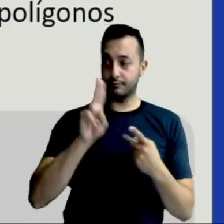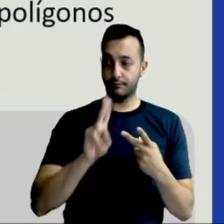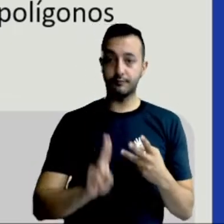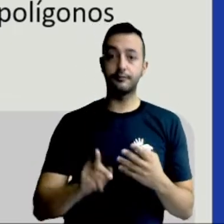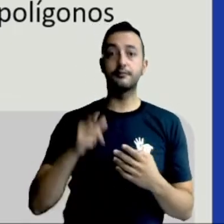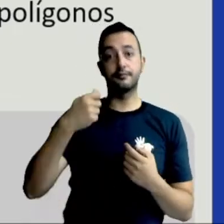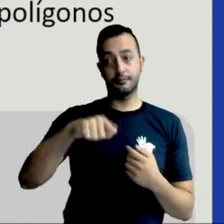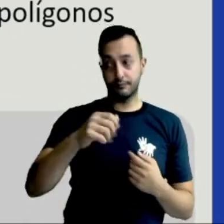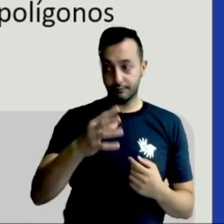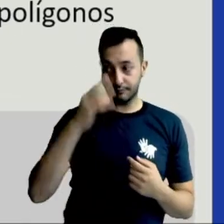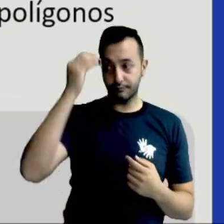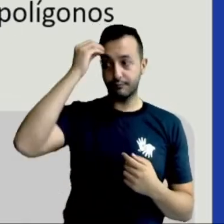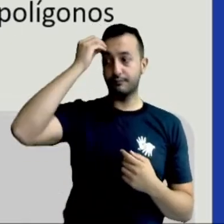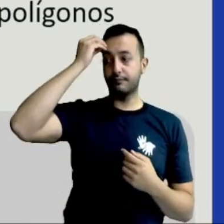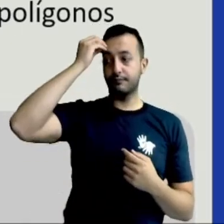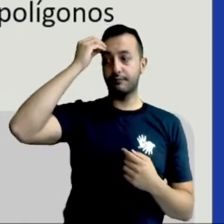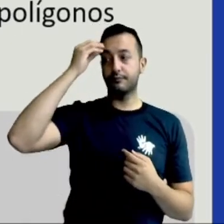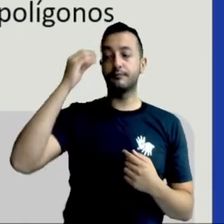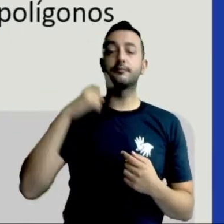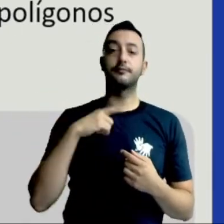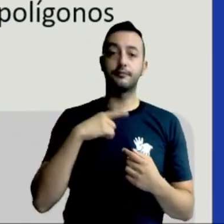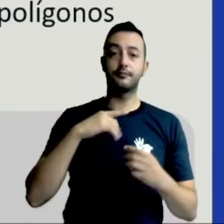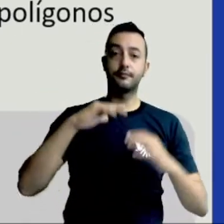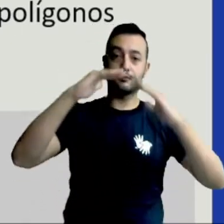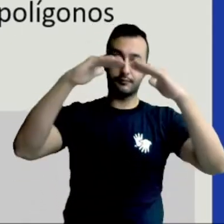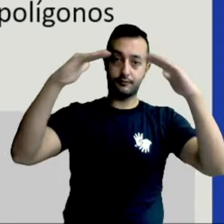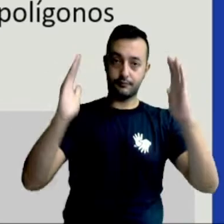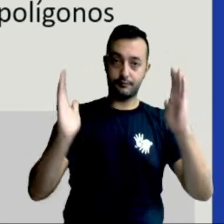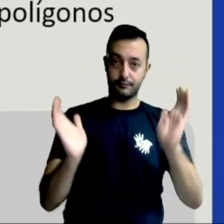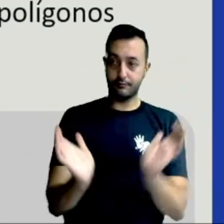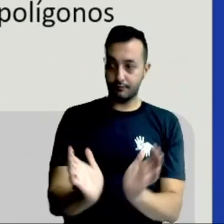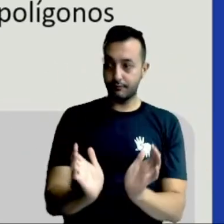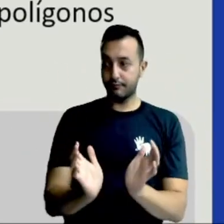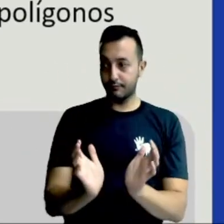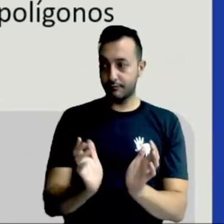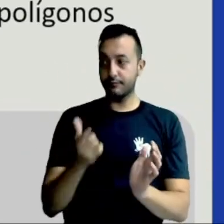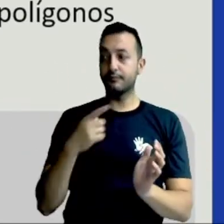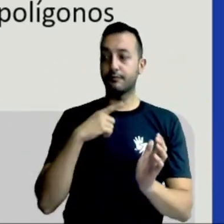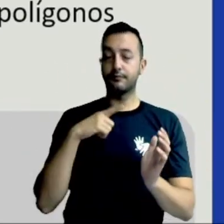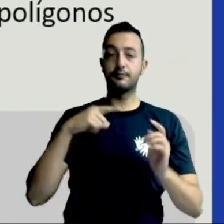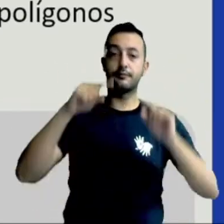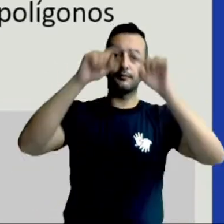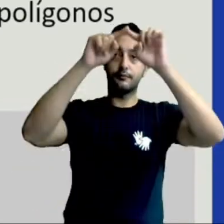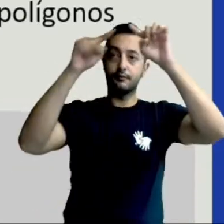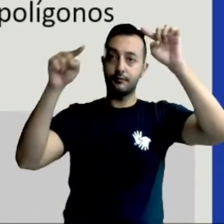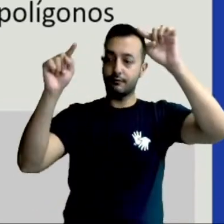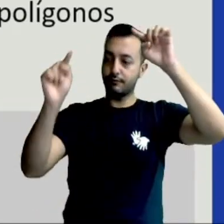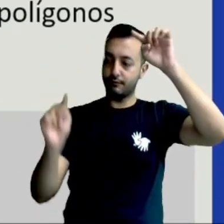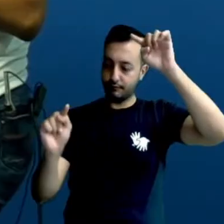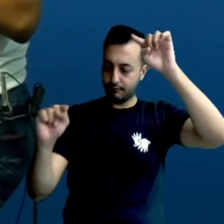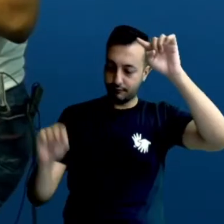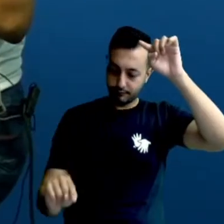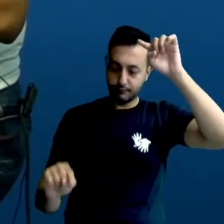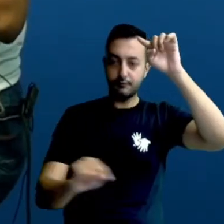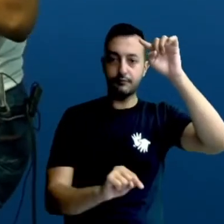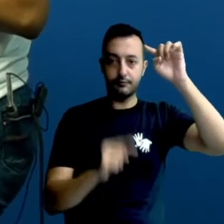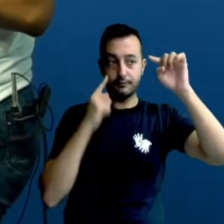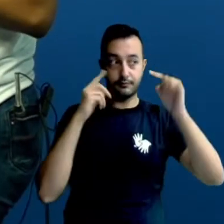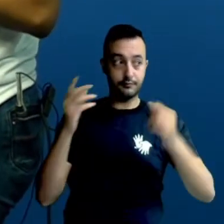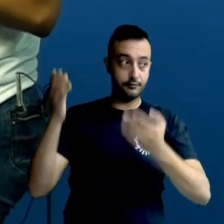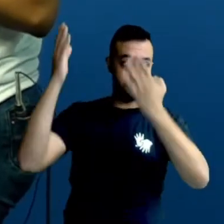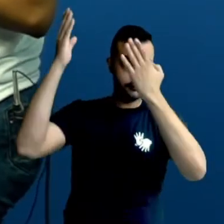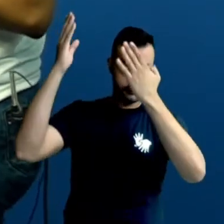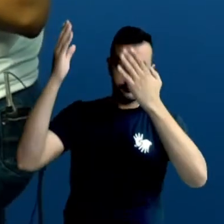têm que ficar na mente de vocês. Então, lado são os segmentos de reta, né, que fecha a figura, olha